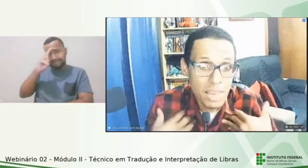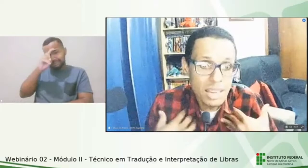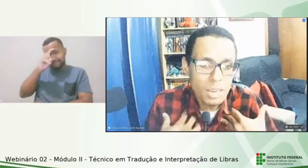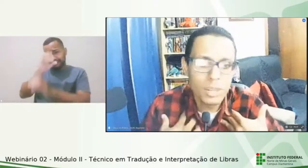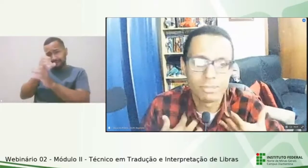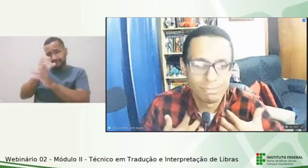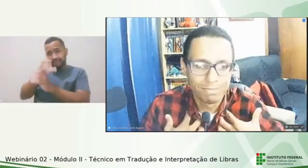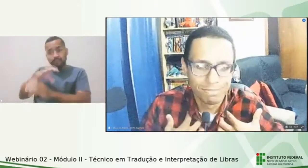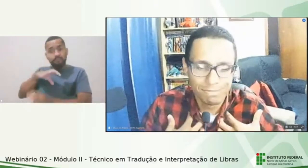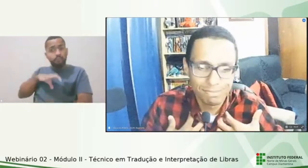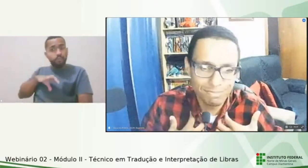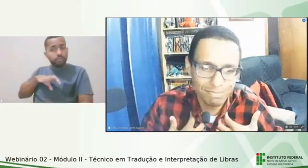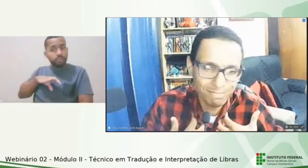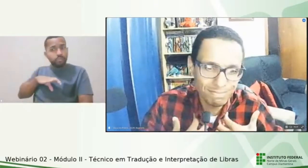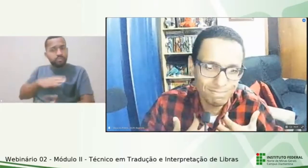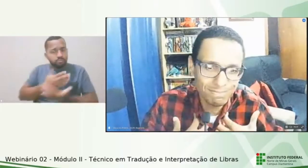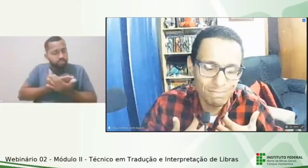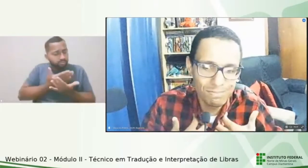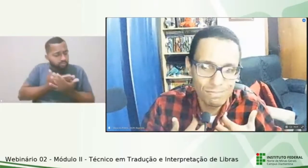a minha língua.